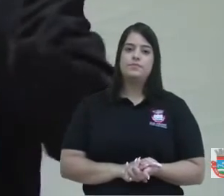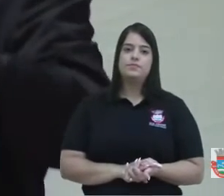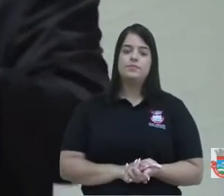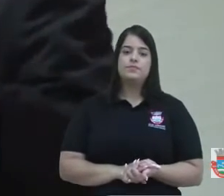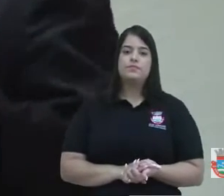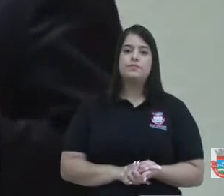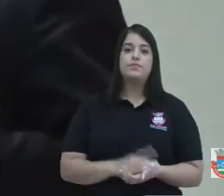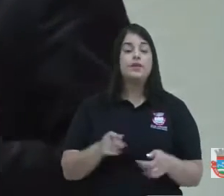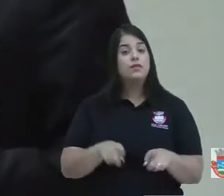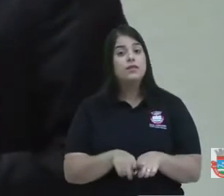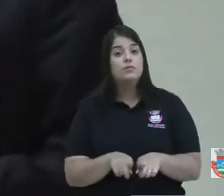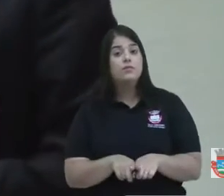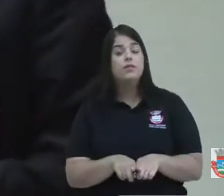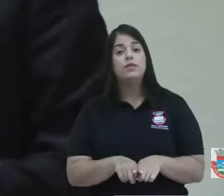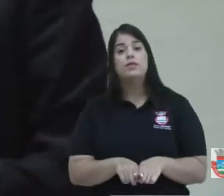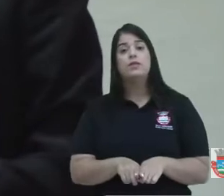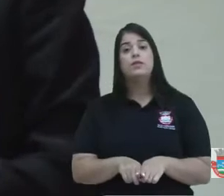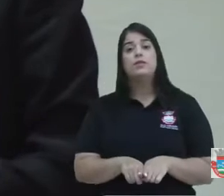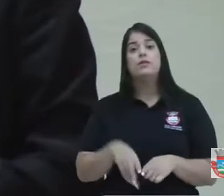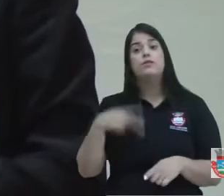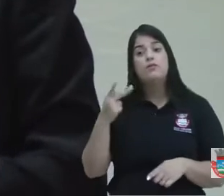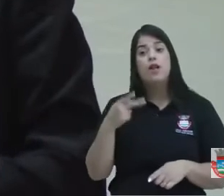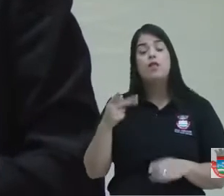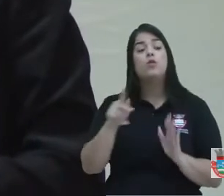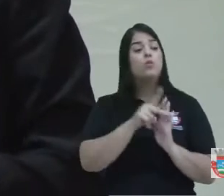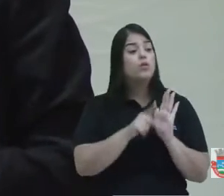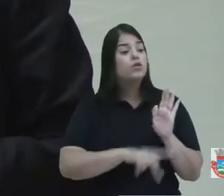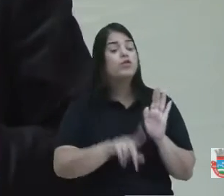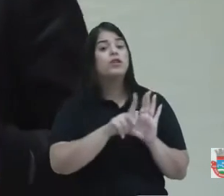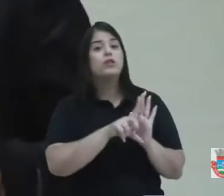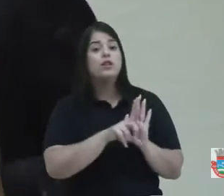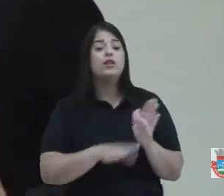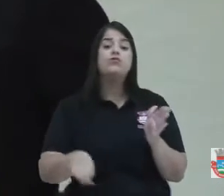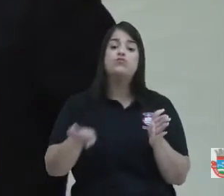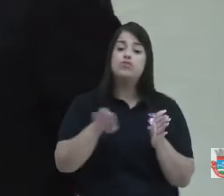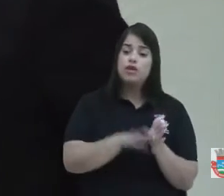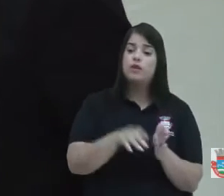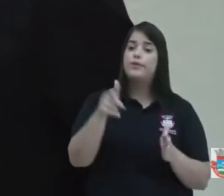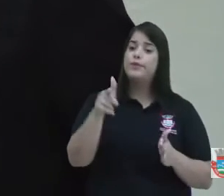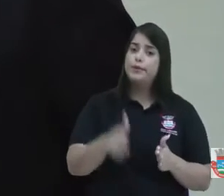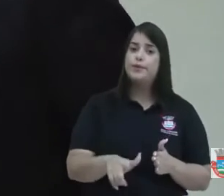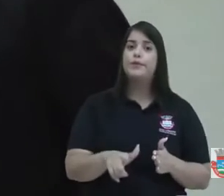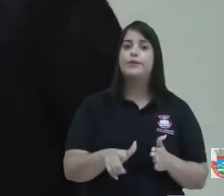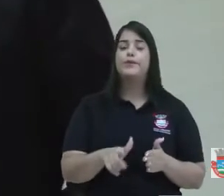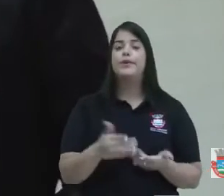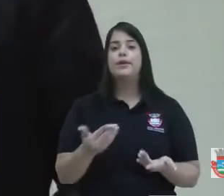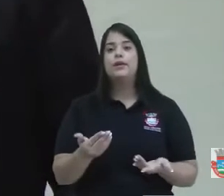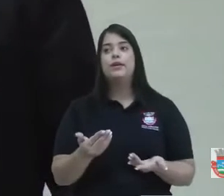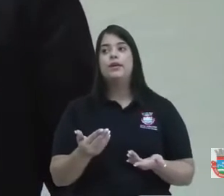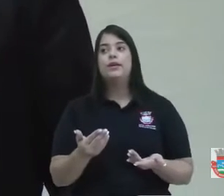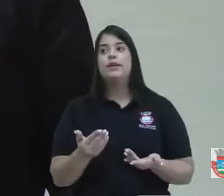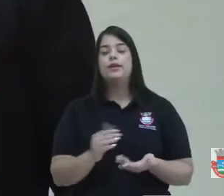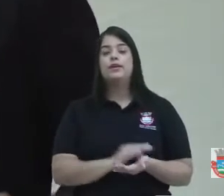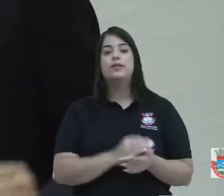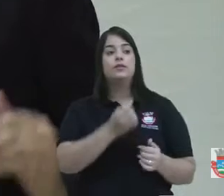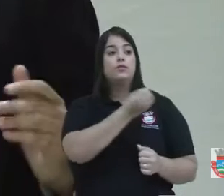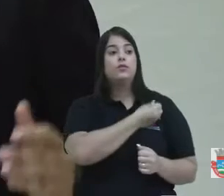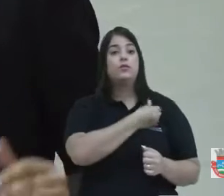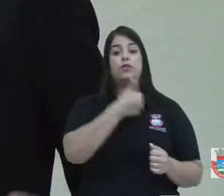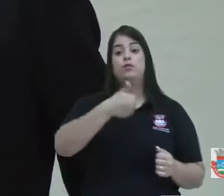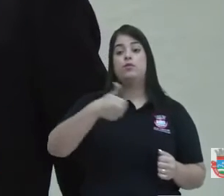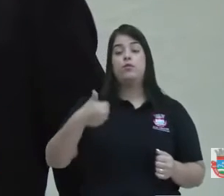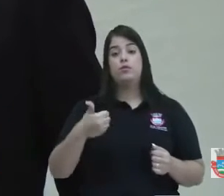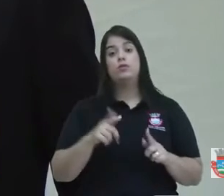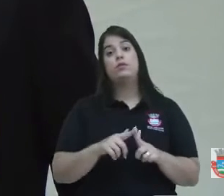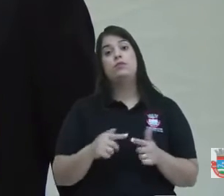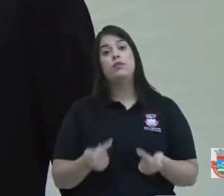em relação aqui, falou-se do projeto de lei. O projeto de lei chegou aqui novamente, outro projeto, o projeto número 12,